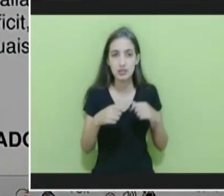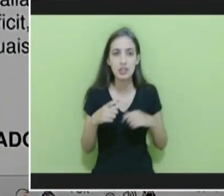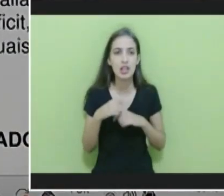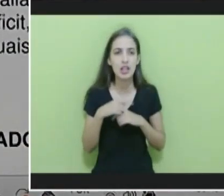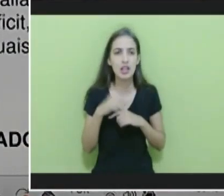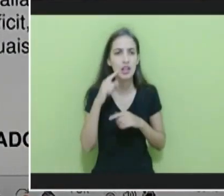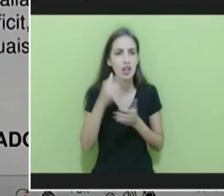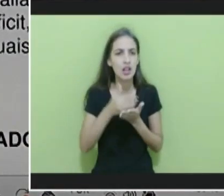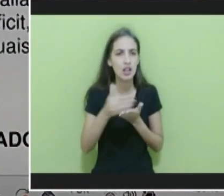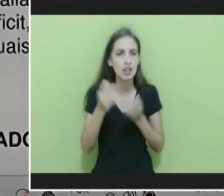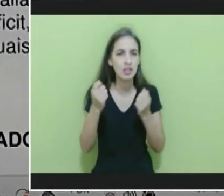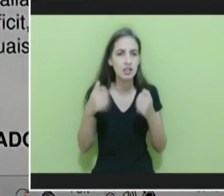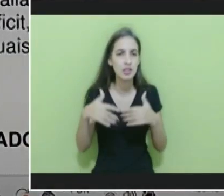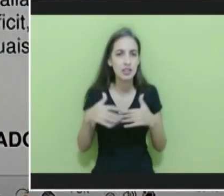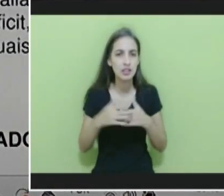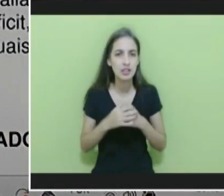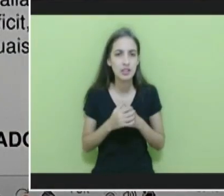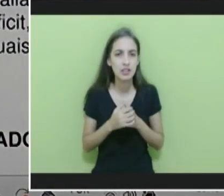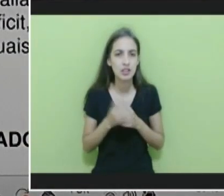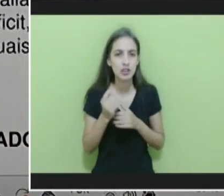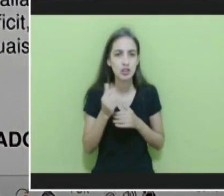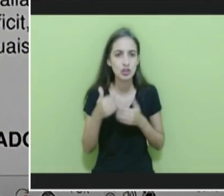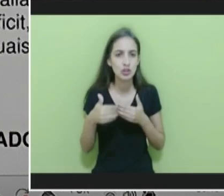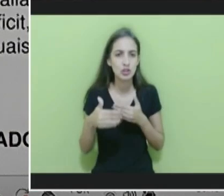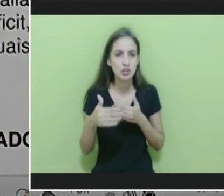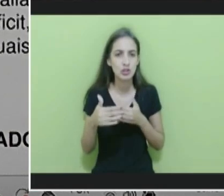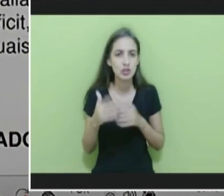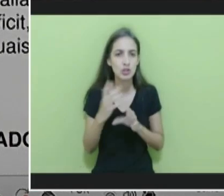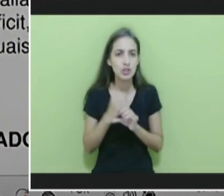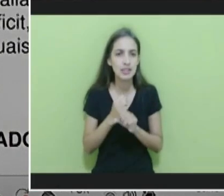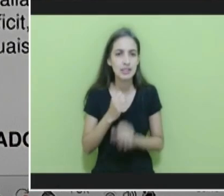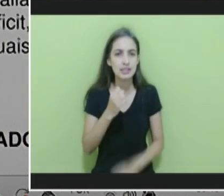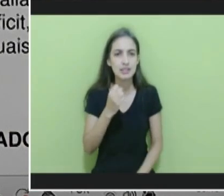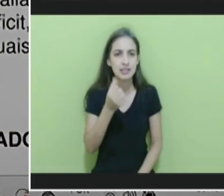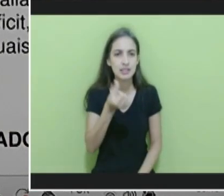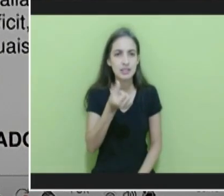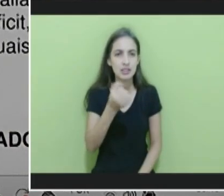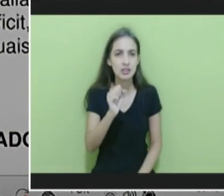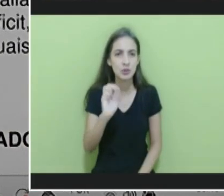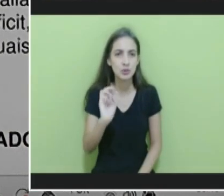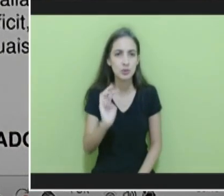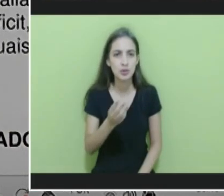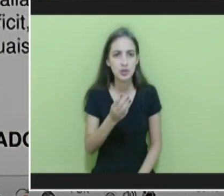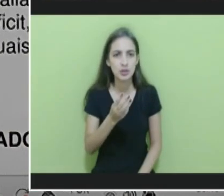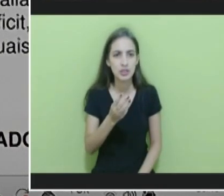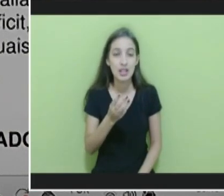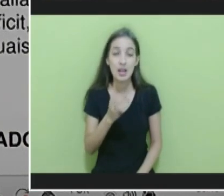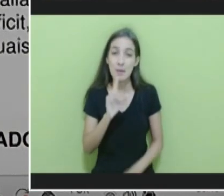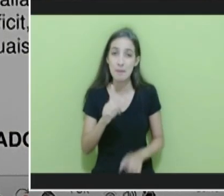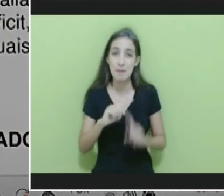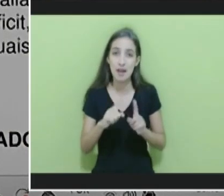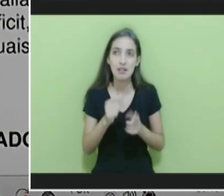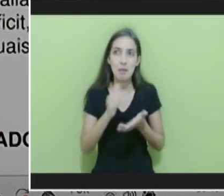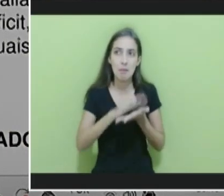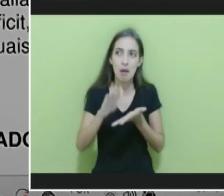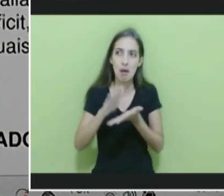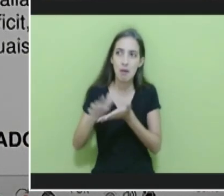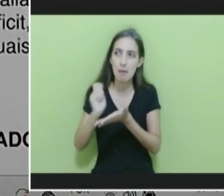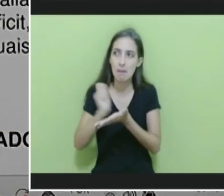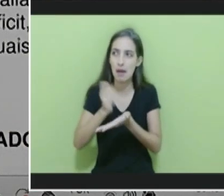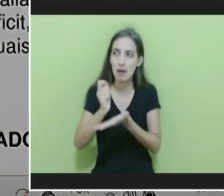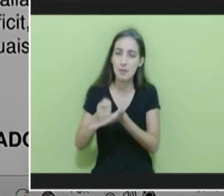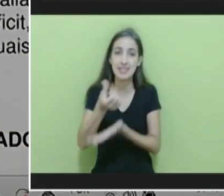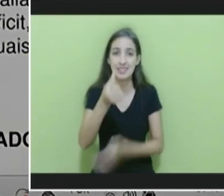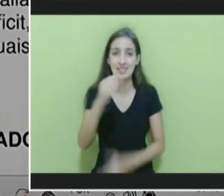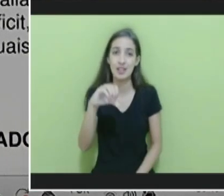68 milhões, isso, e alguma coisa, e daí a despesa de 69. Se eu voltar